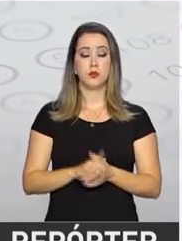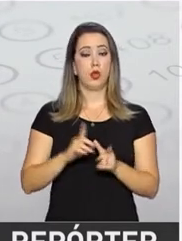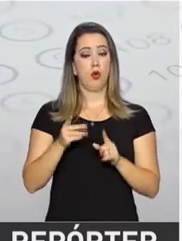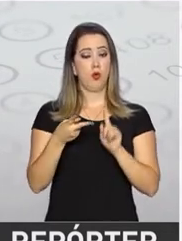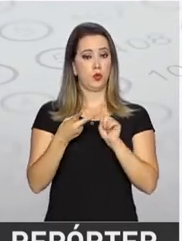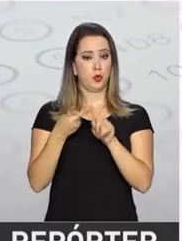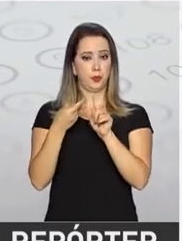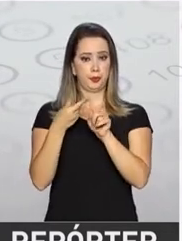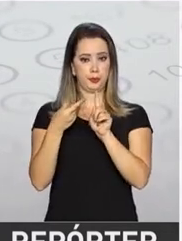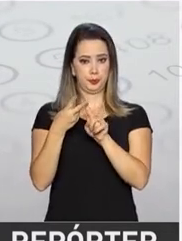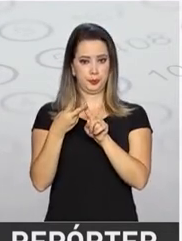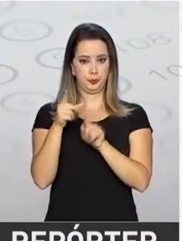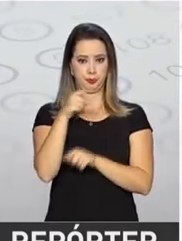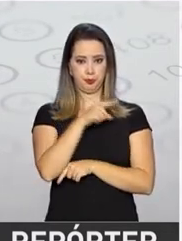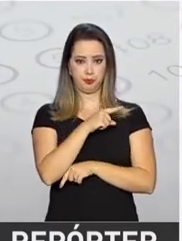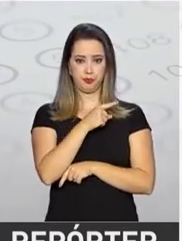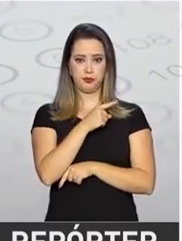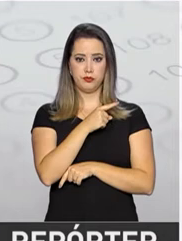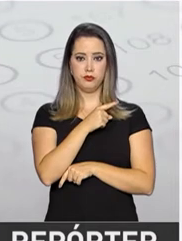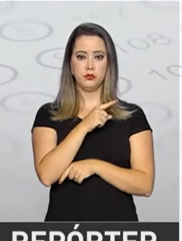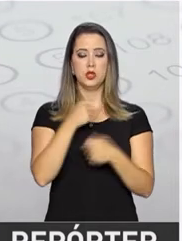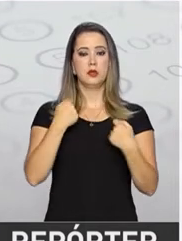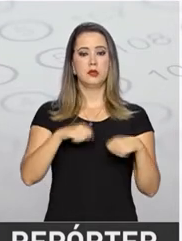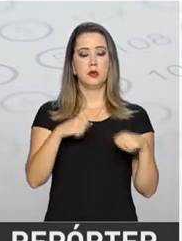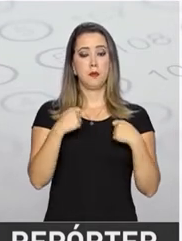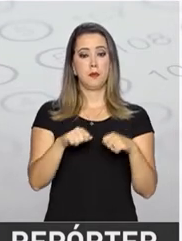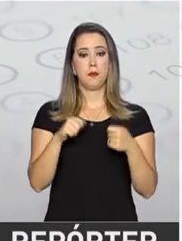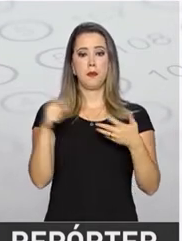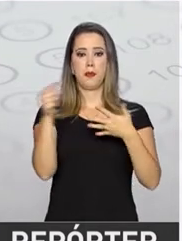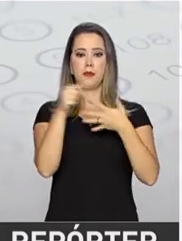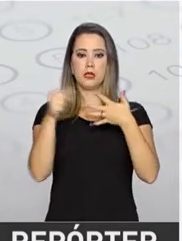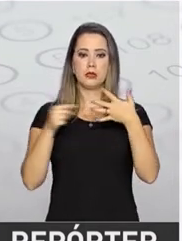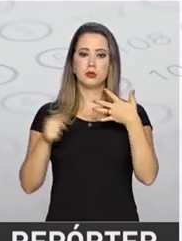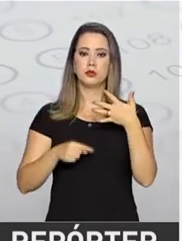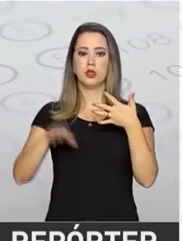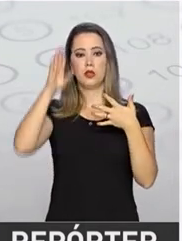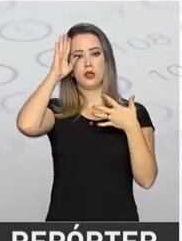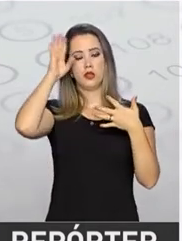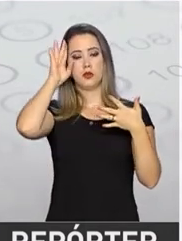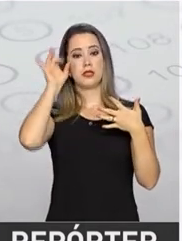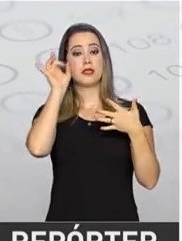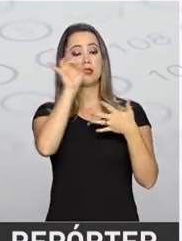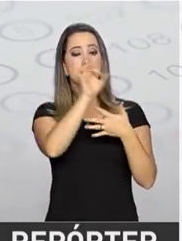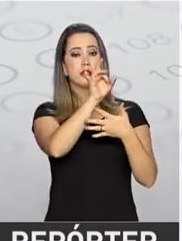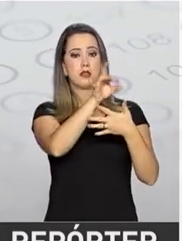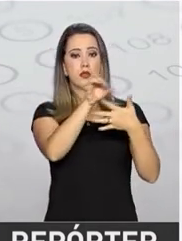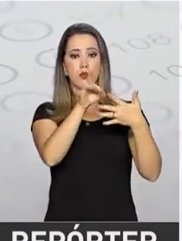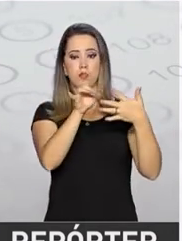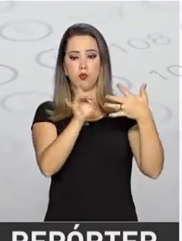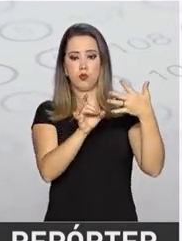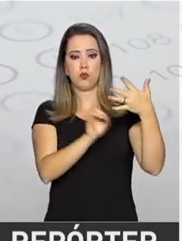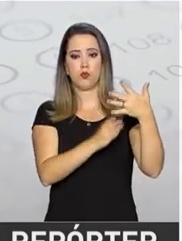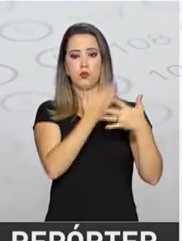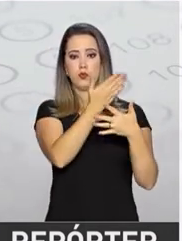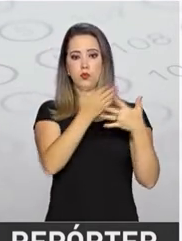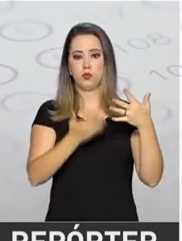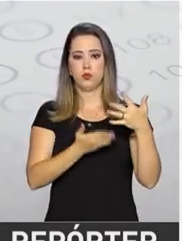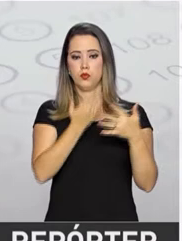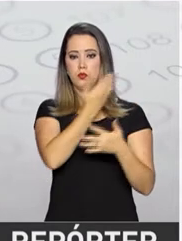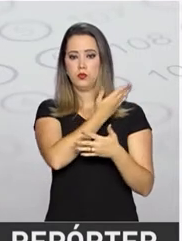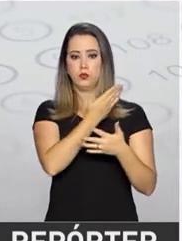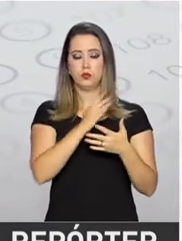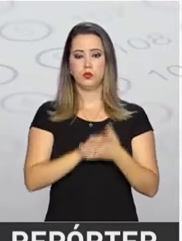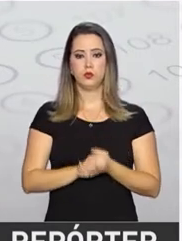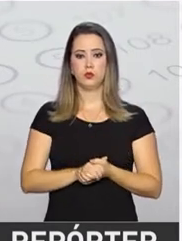já para o cargo de oficial técnico de inteligência é necessário diploma de ensino superior nas seguintes áreas administração